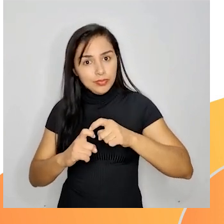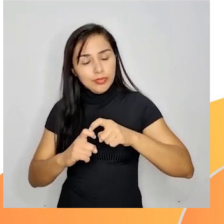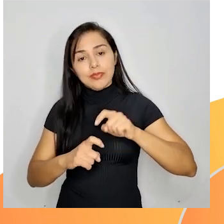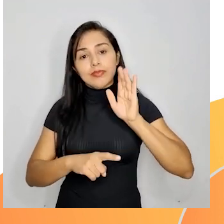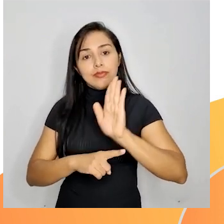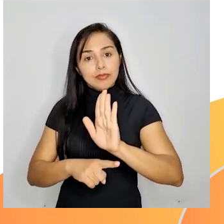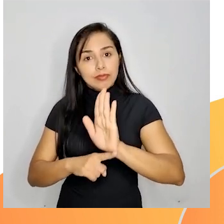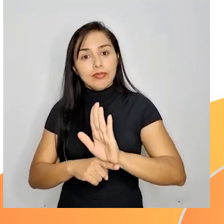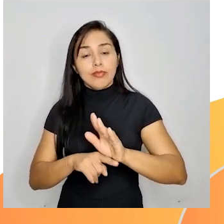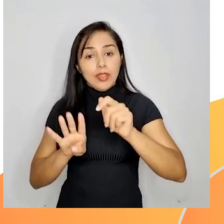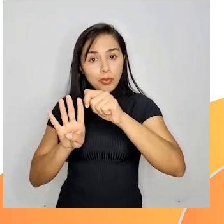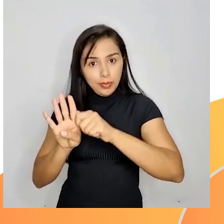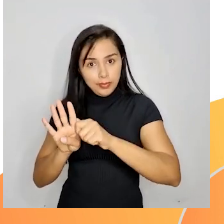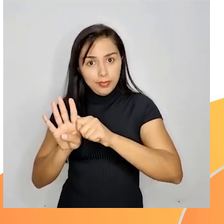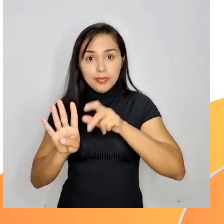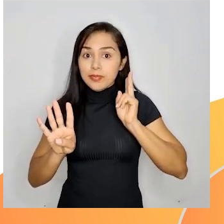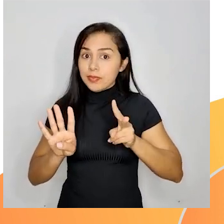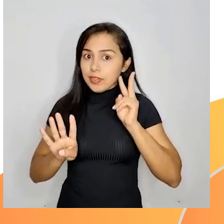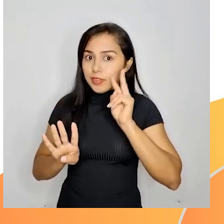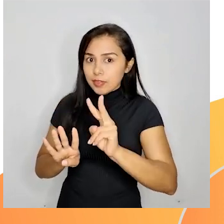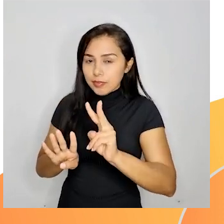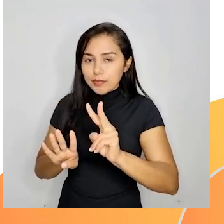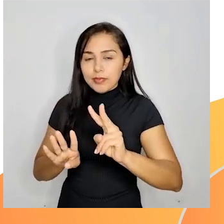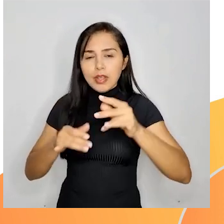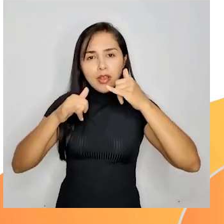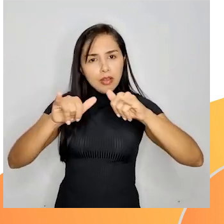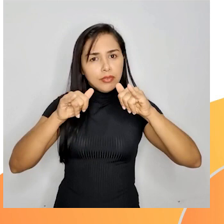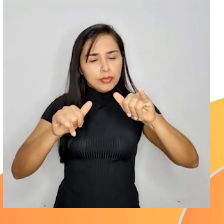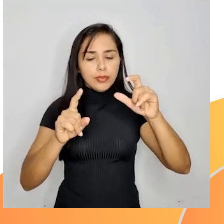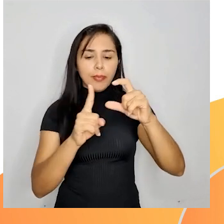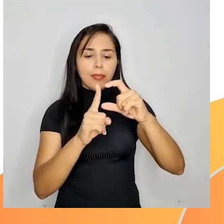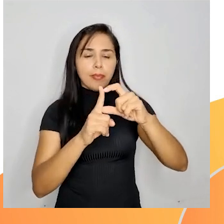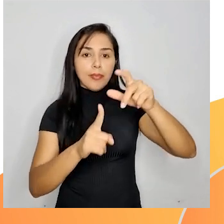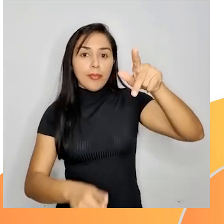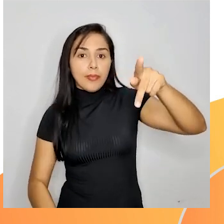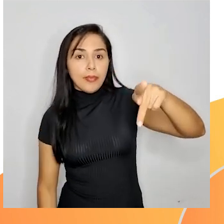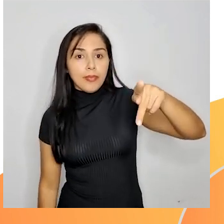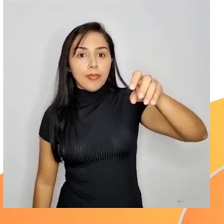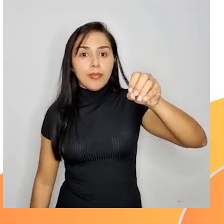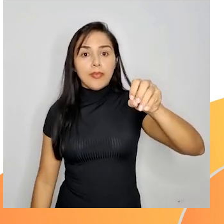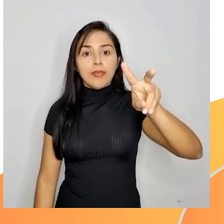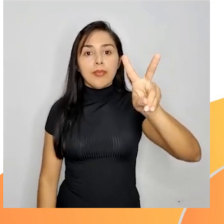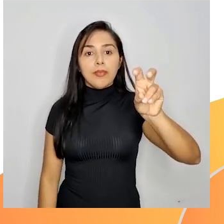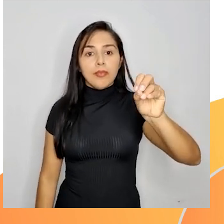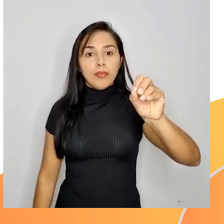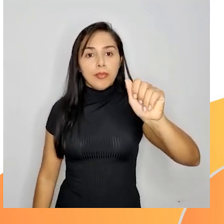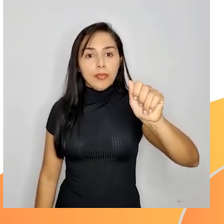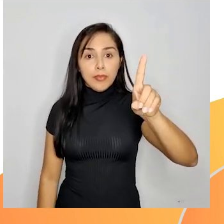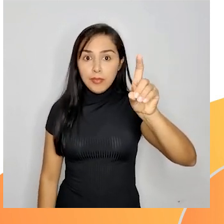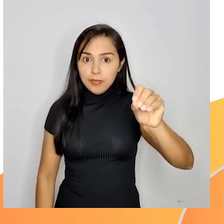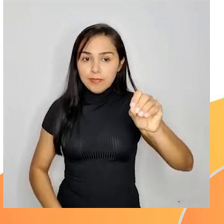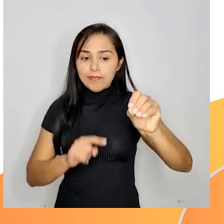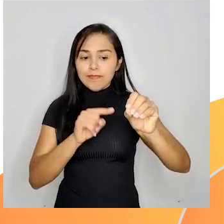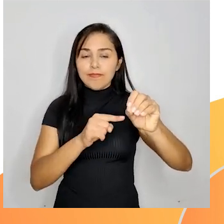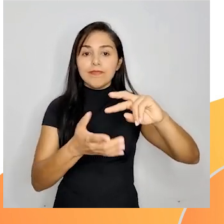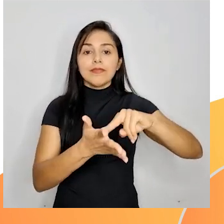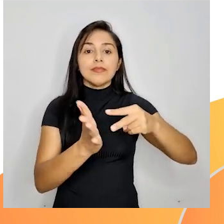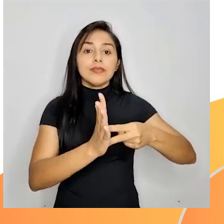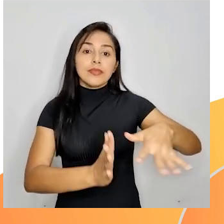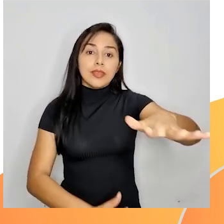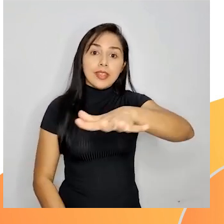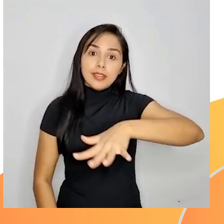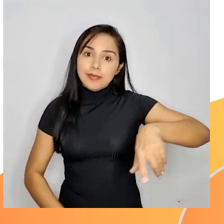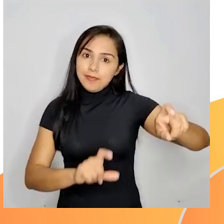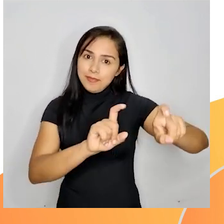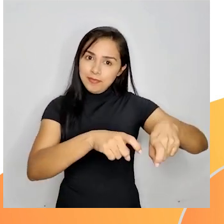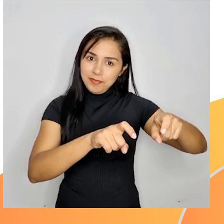notícia e ouvir a palavra povoado, os povoados eles ficam localizados na zona rural.